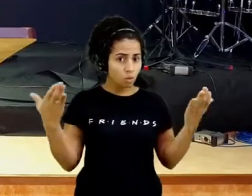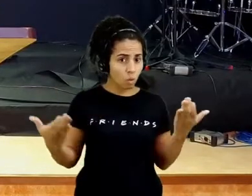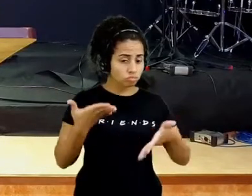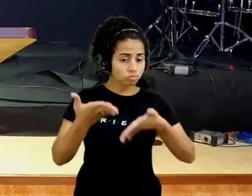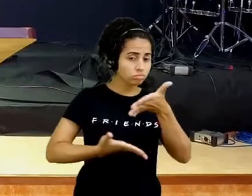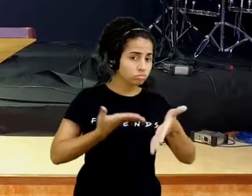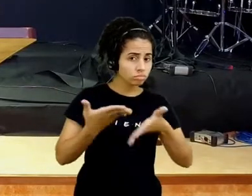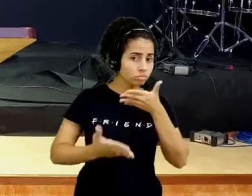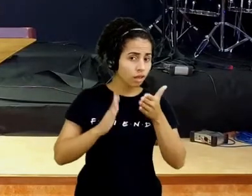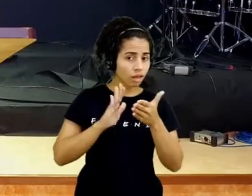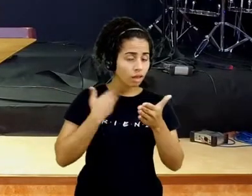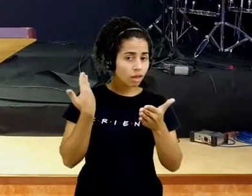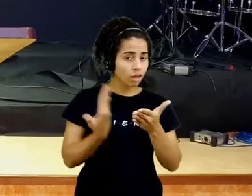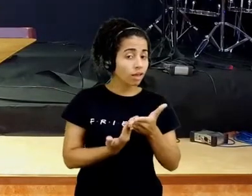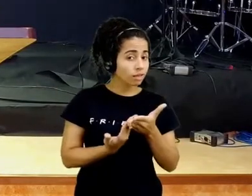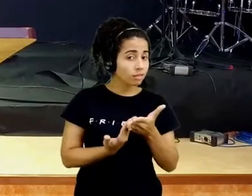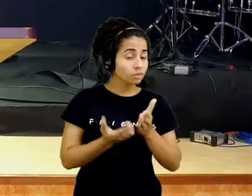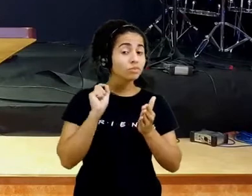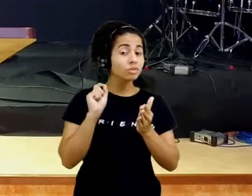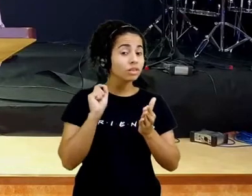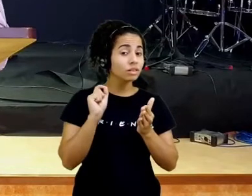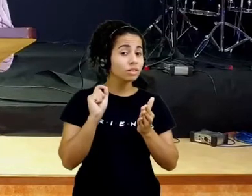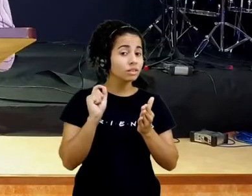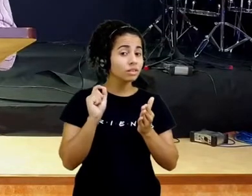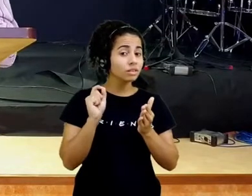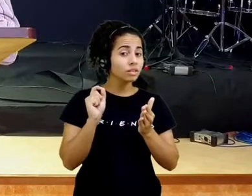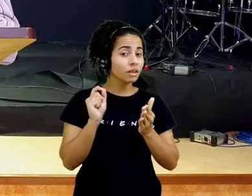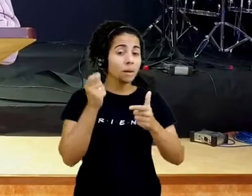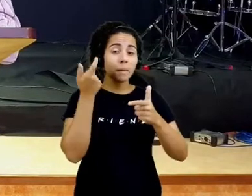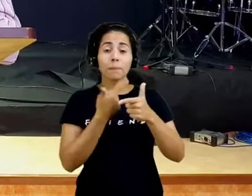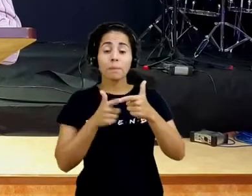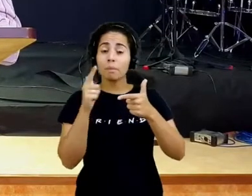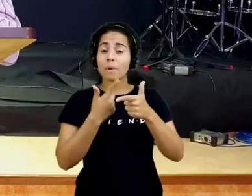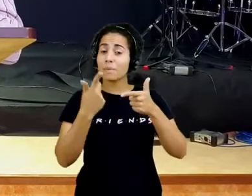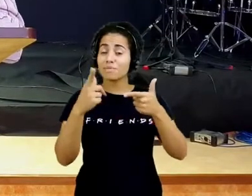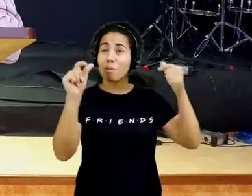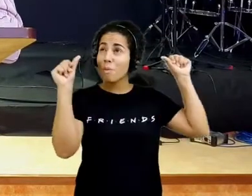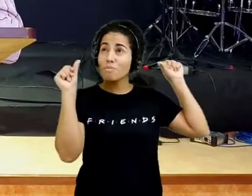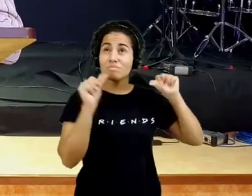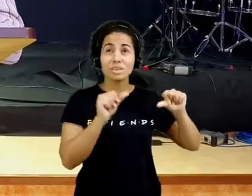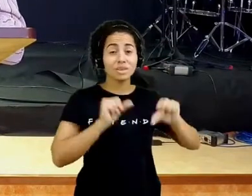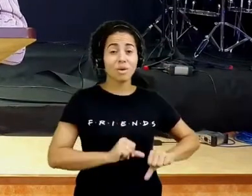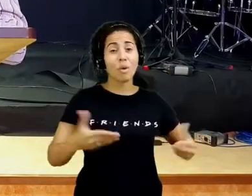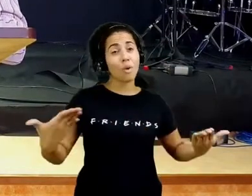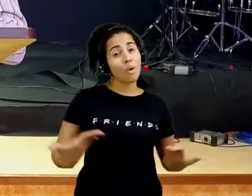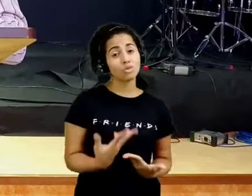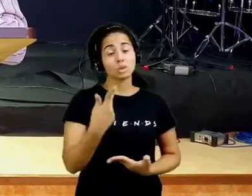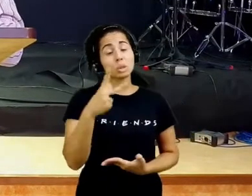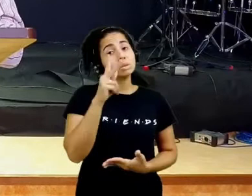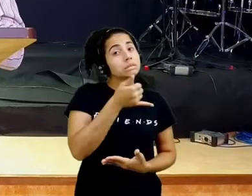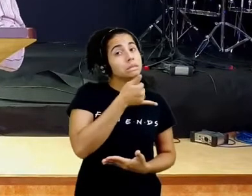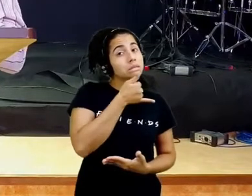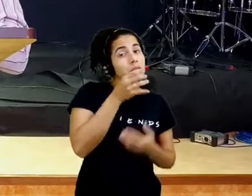que ouve a palavra de Deus. Qual é o cativeiro que tem afligido e atingido